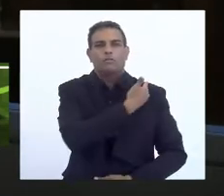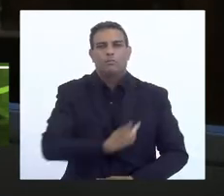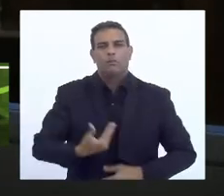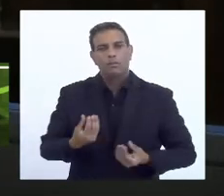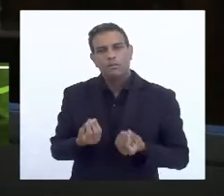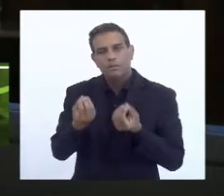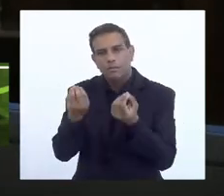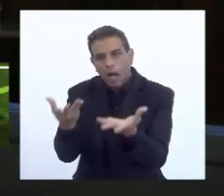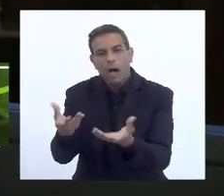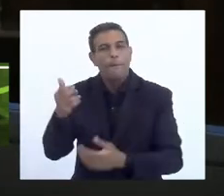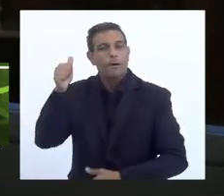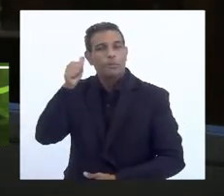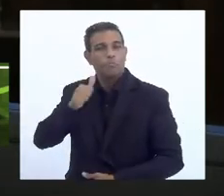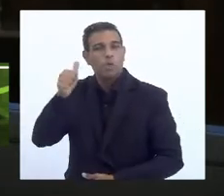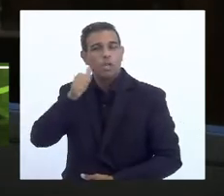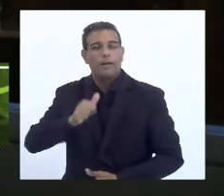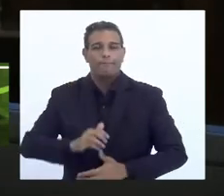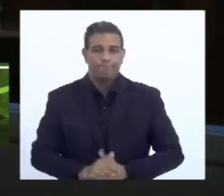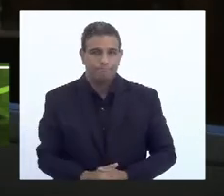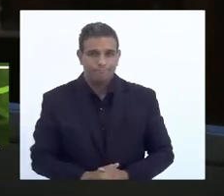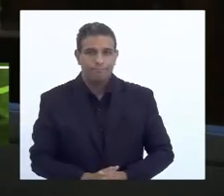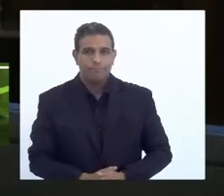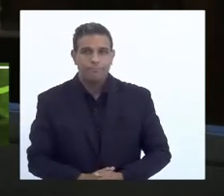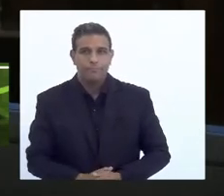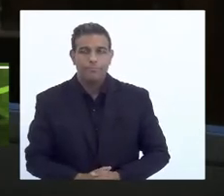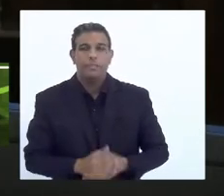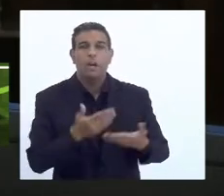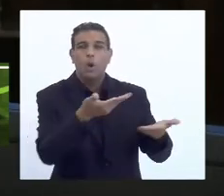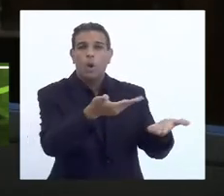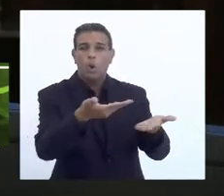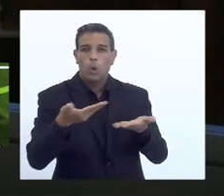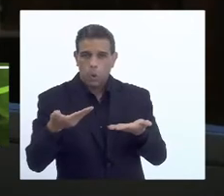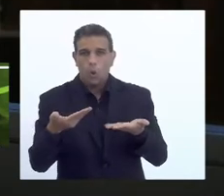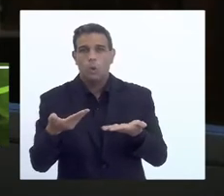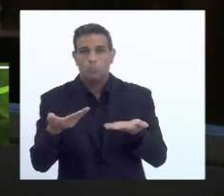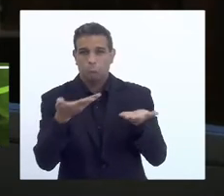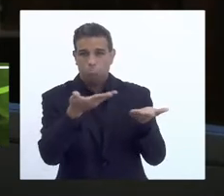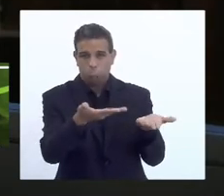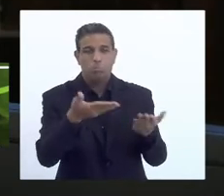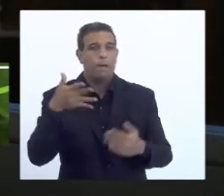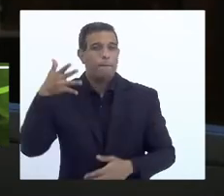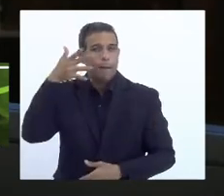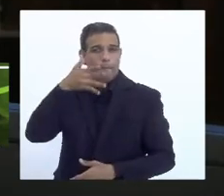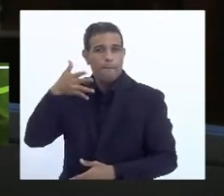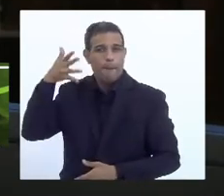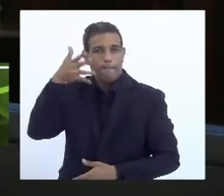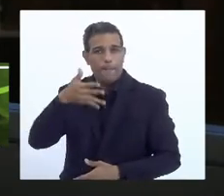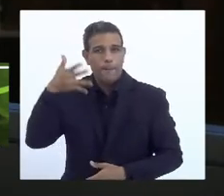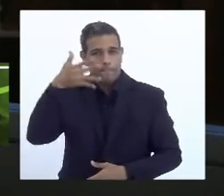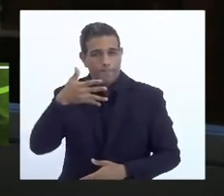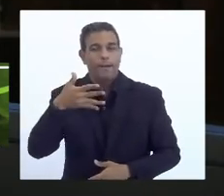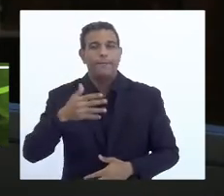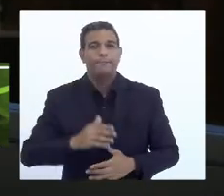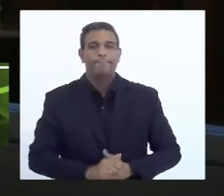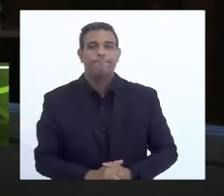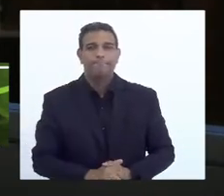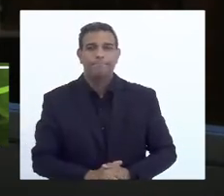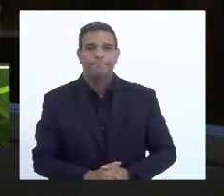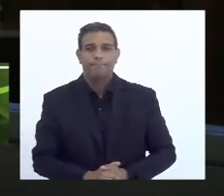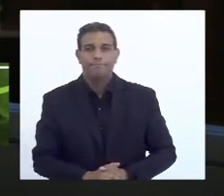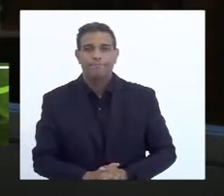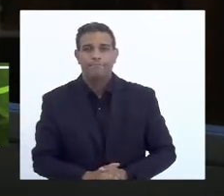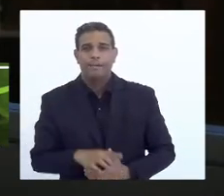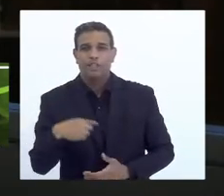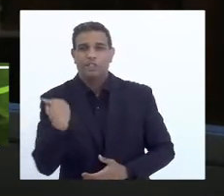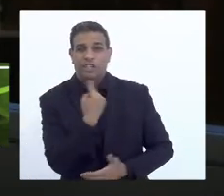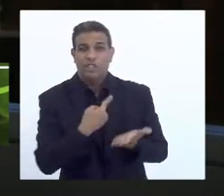mulheres. Então, nesse sentido, chamar para utilizar a fala, os 5 minutos, né, que a gente está combinando